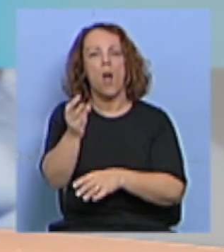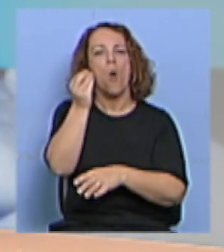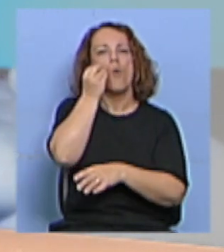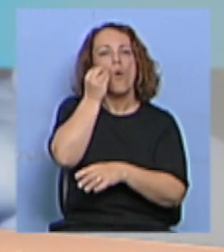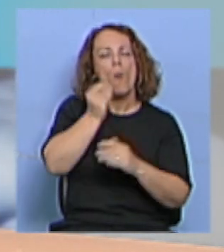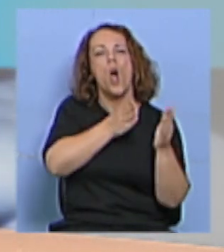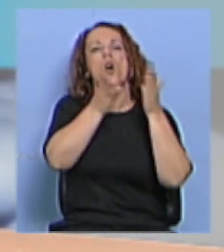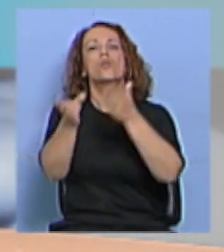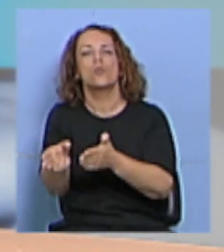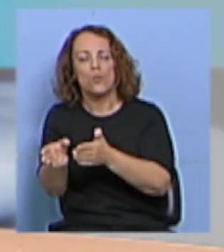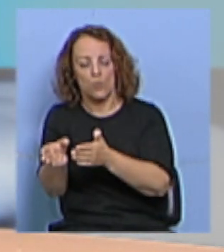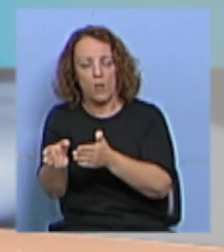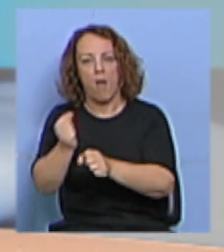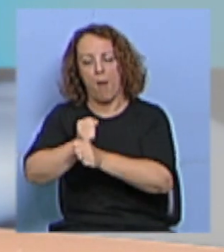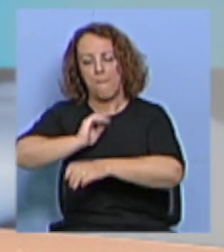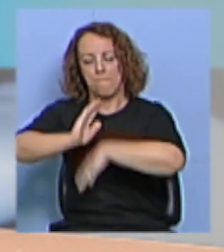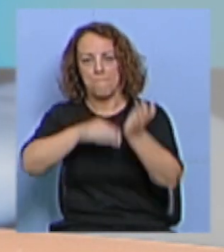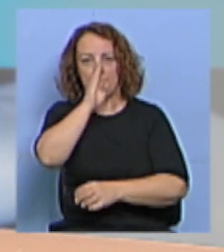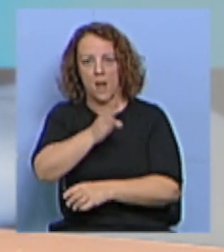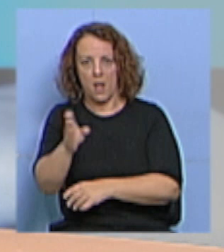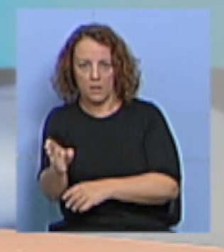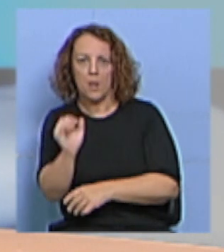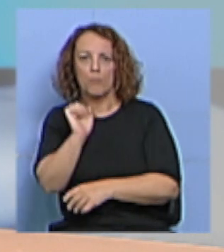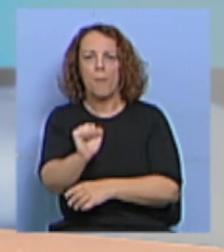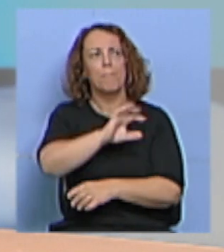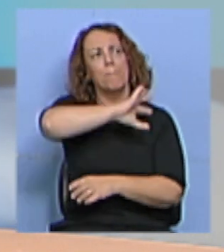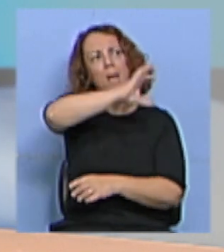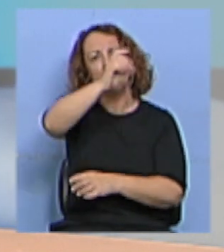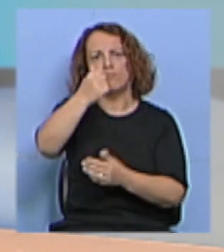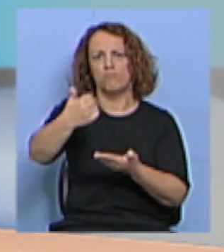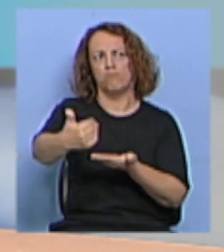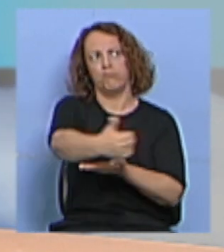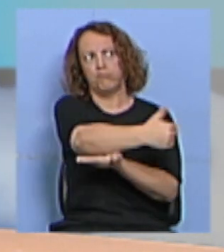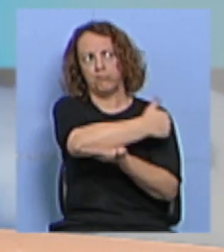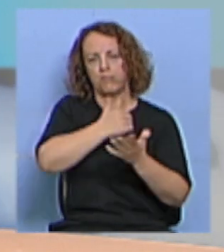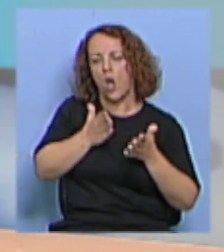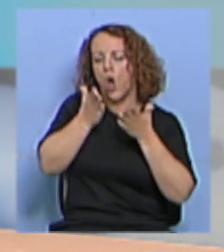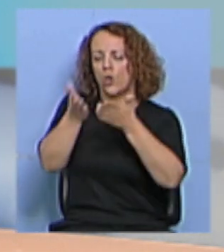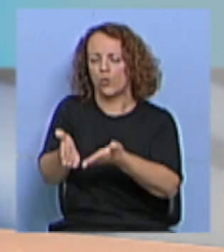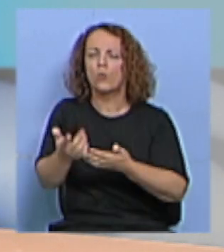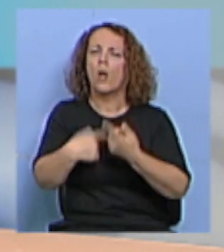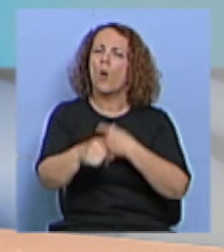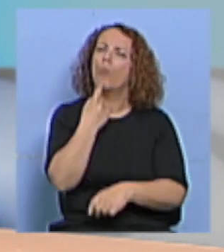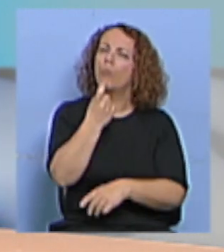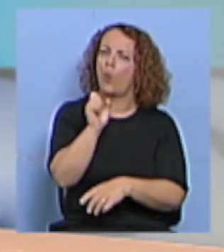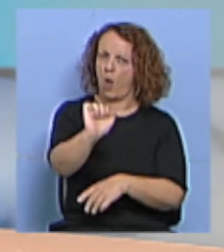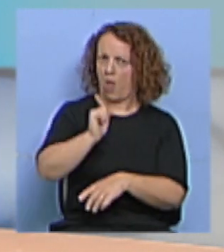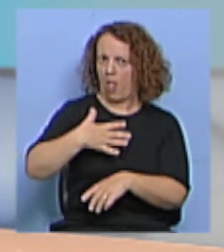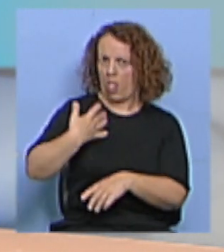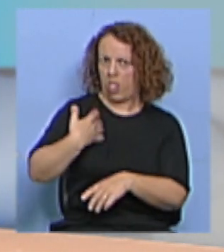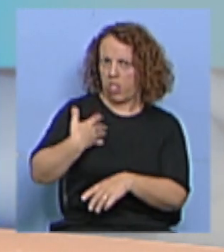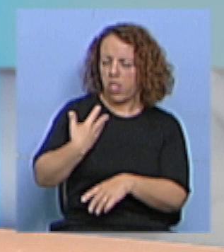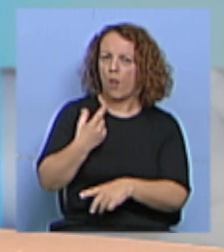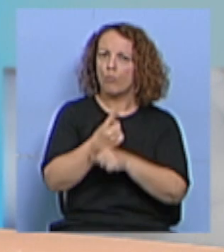com fundos que vêm de países mais desenvolvidos. Teme de alguma forma que esta mobilização agora